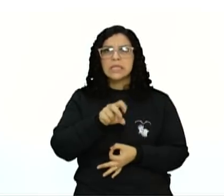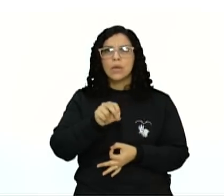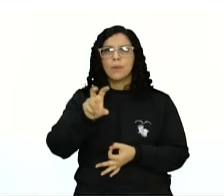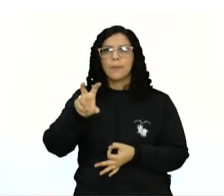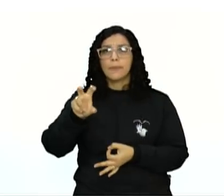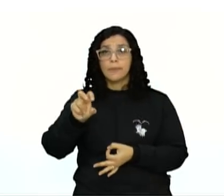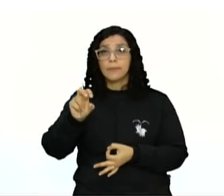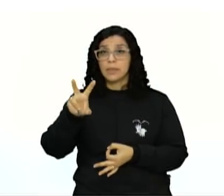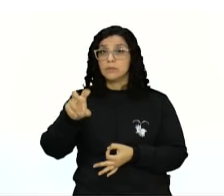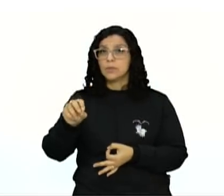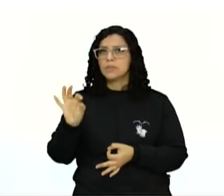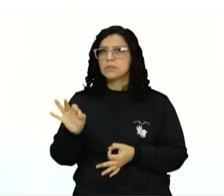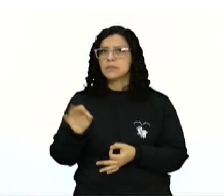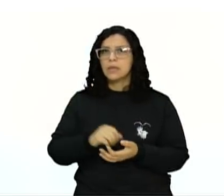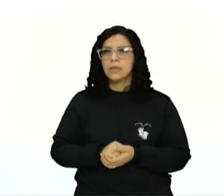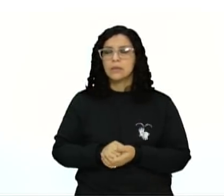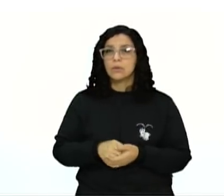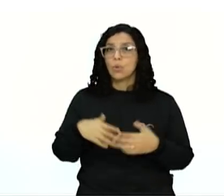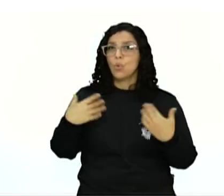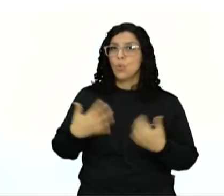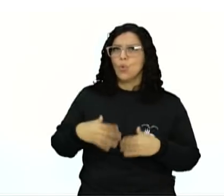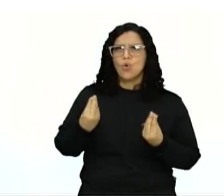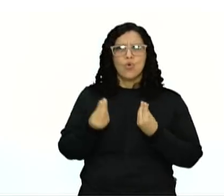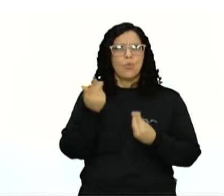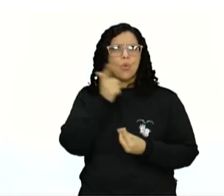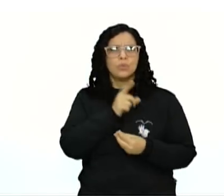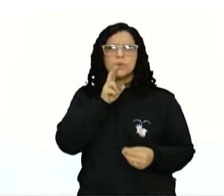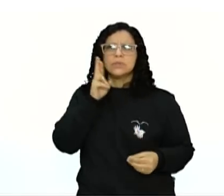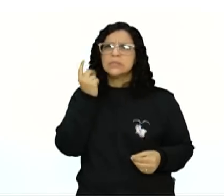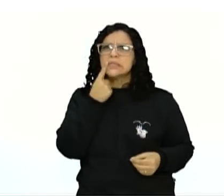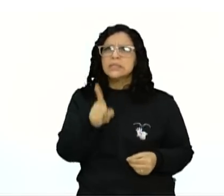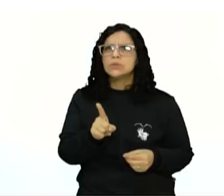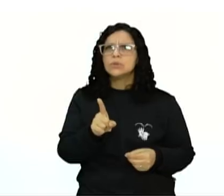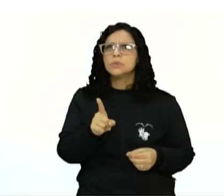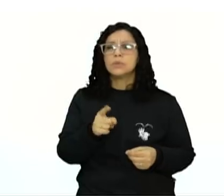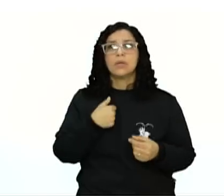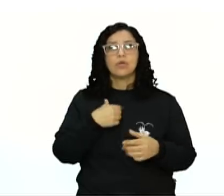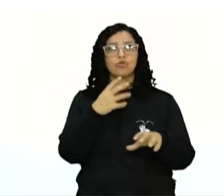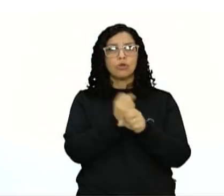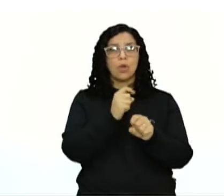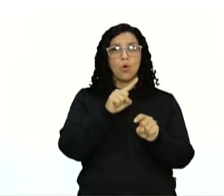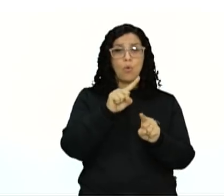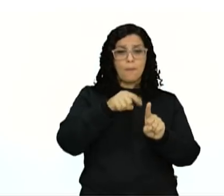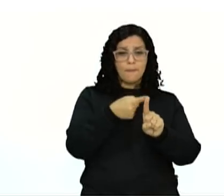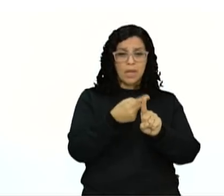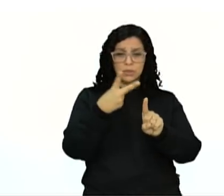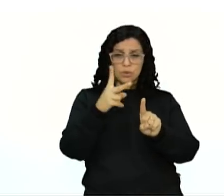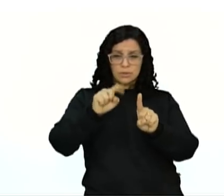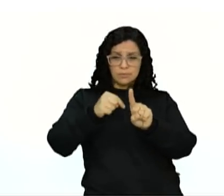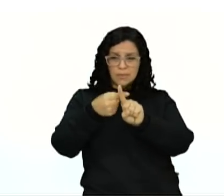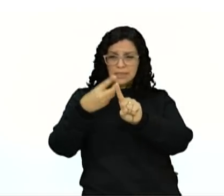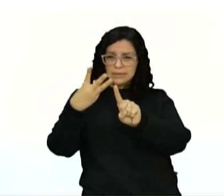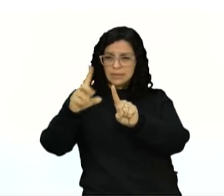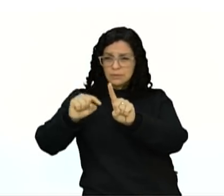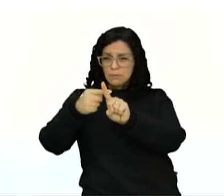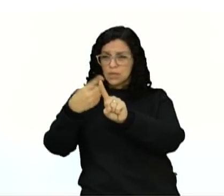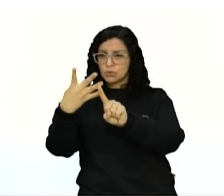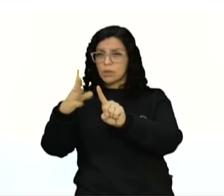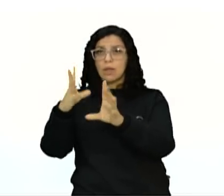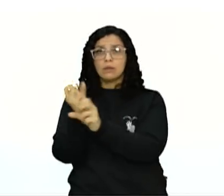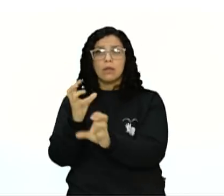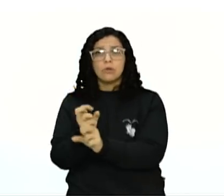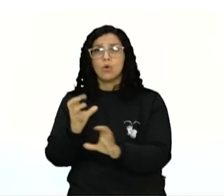tal. E estava certa. Mas como será que ele fez? Somar os números de 1 a 100 nesta